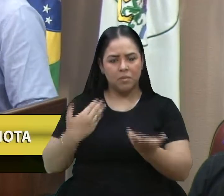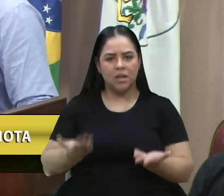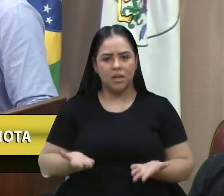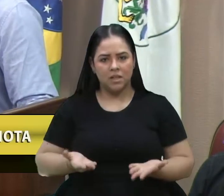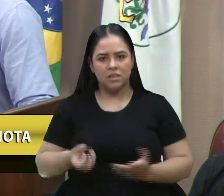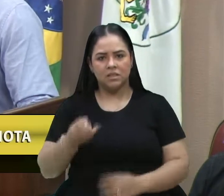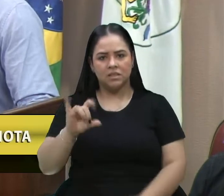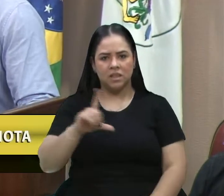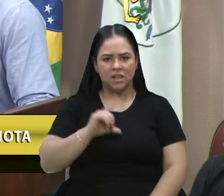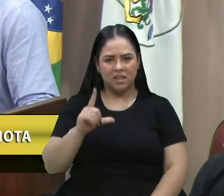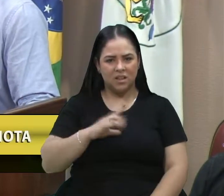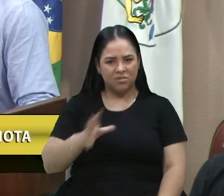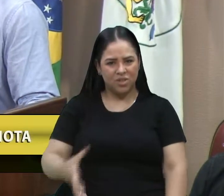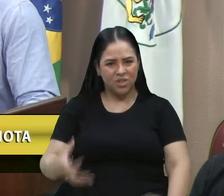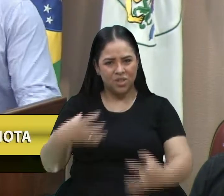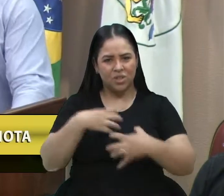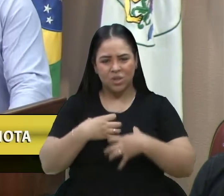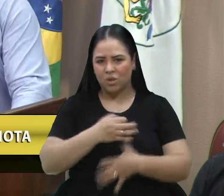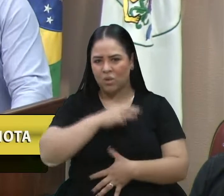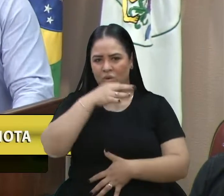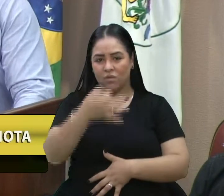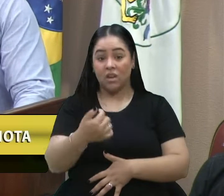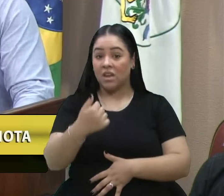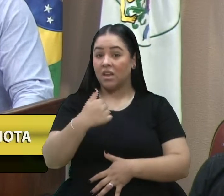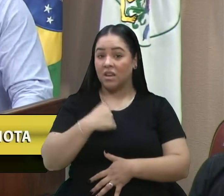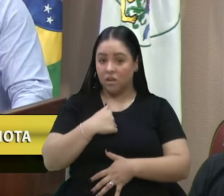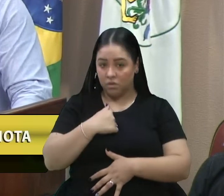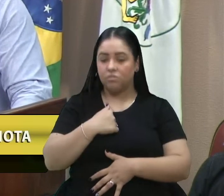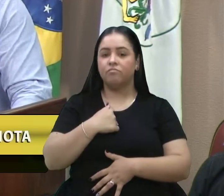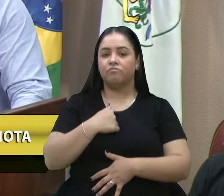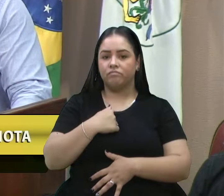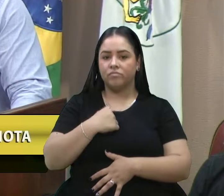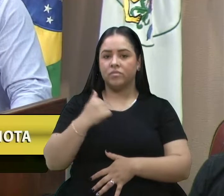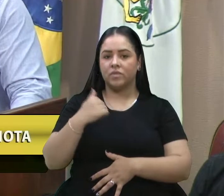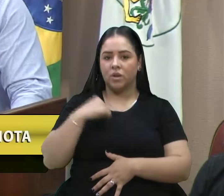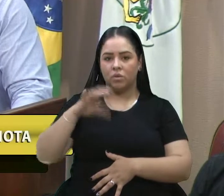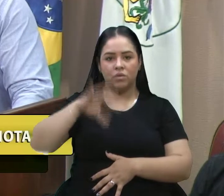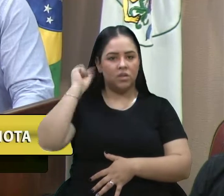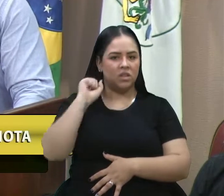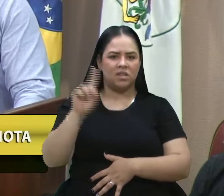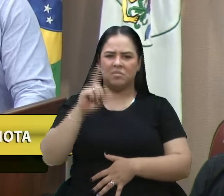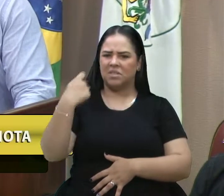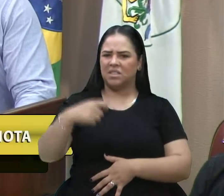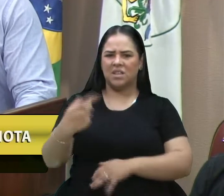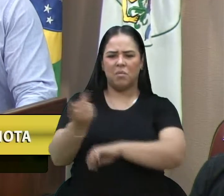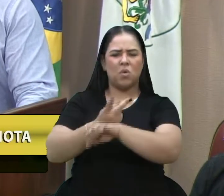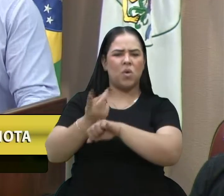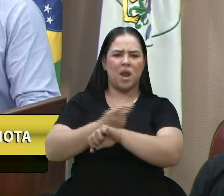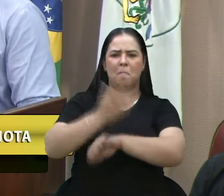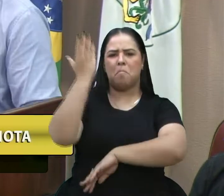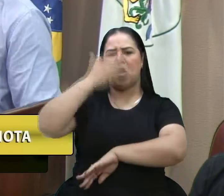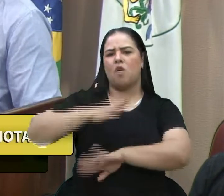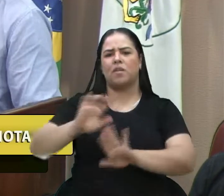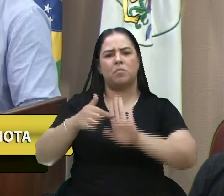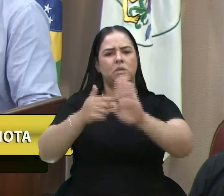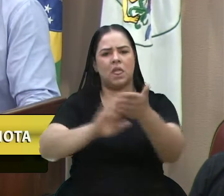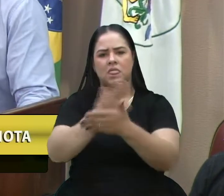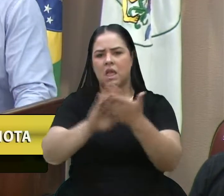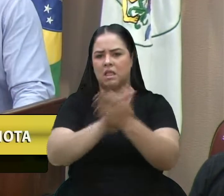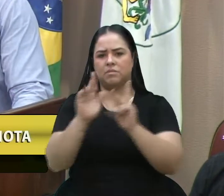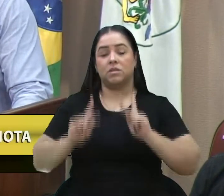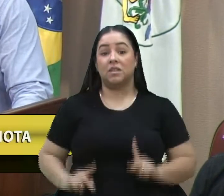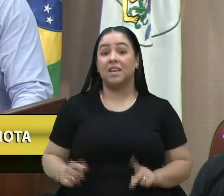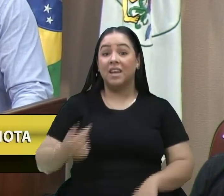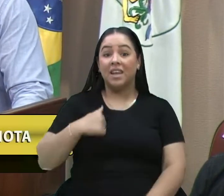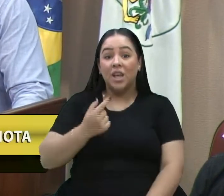recebendo daquela forma? Eu vi, eu não preciso buscar prova e não preciso mostrar nada para ninguém, eu